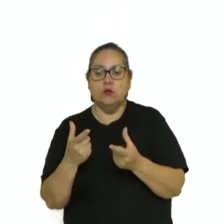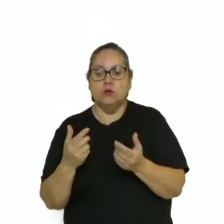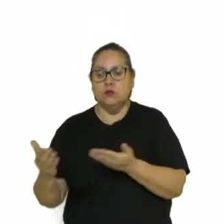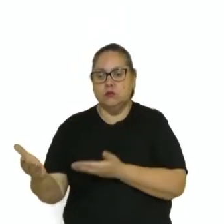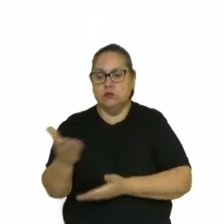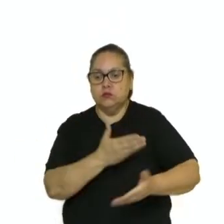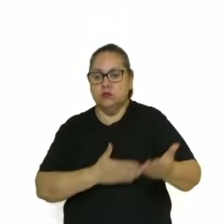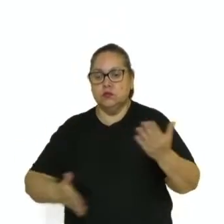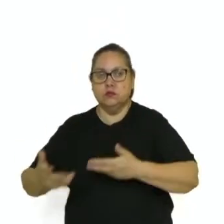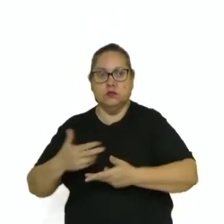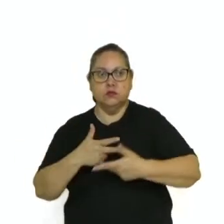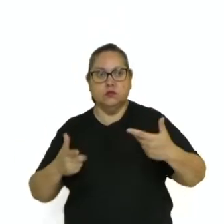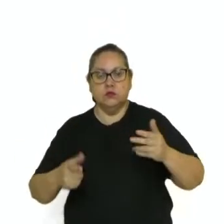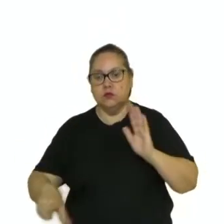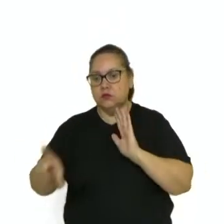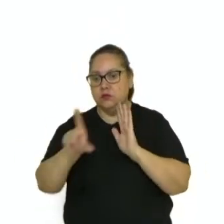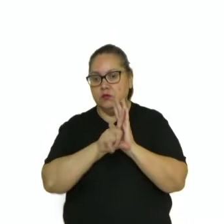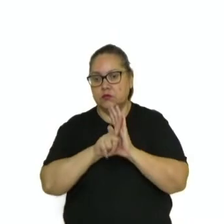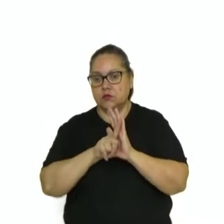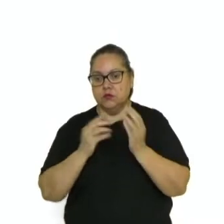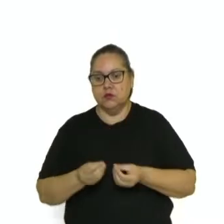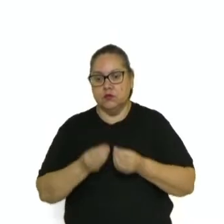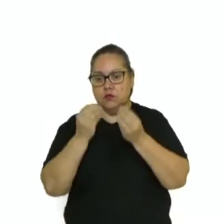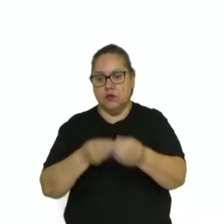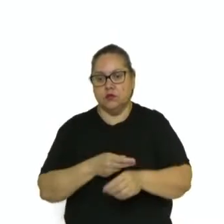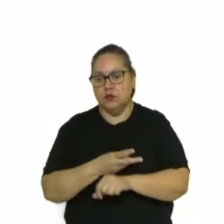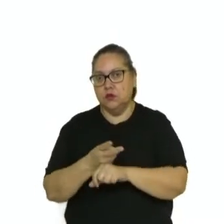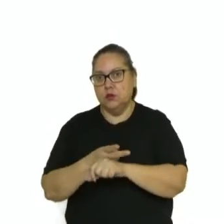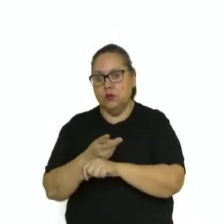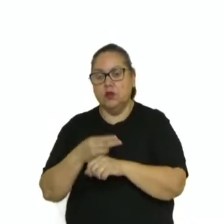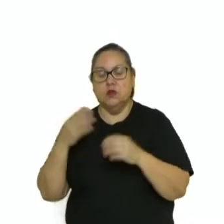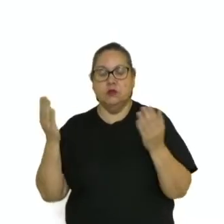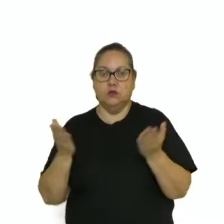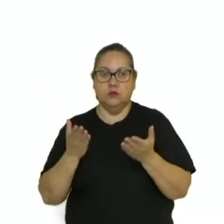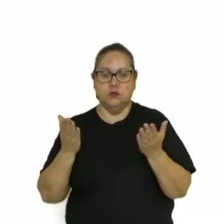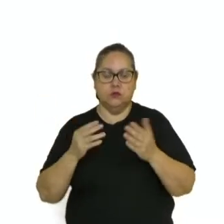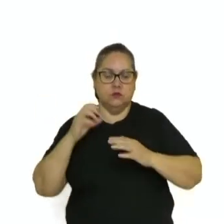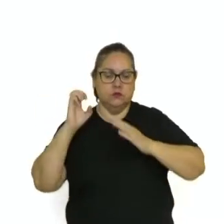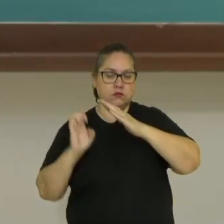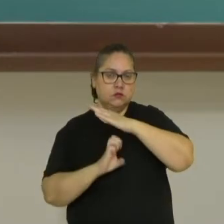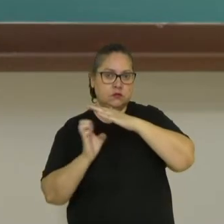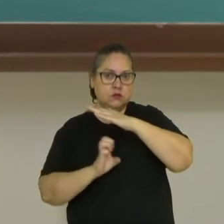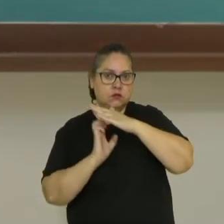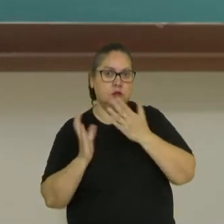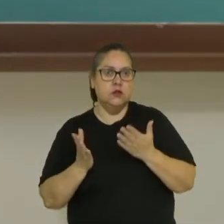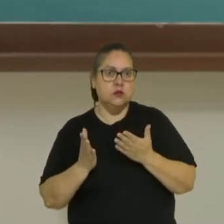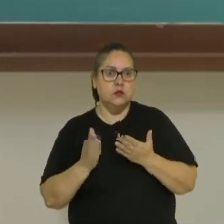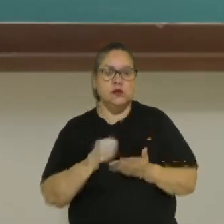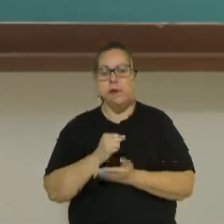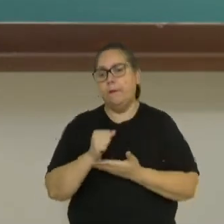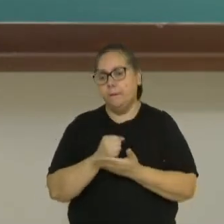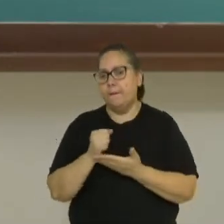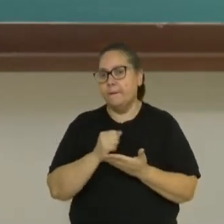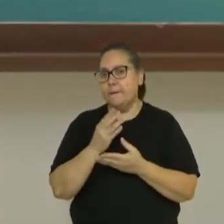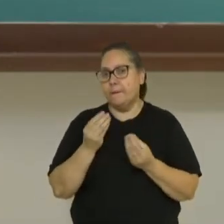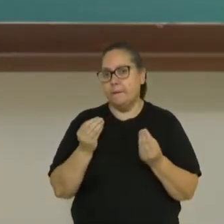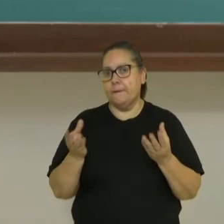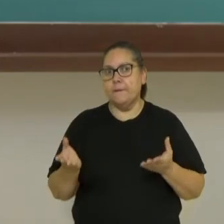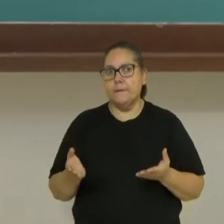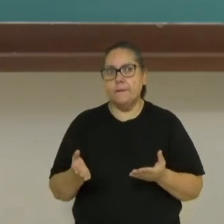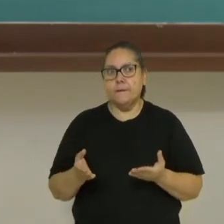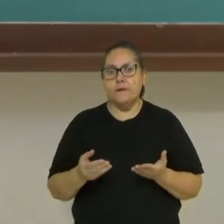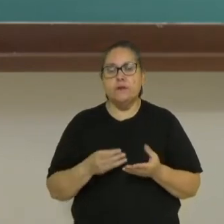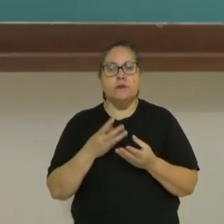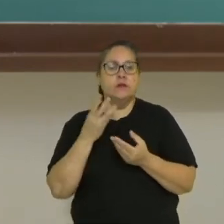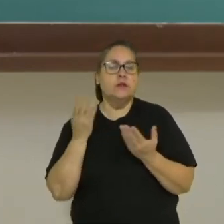mercadorias, de acordo com a lei da oferta e da procura. Atualmente, as empresas elas se baseiam muito nisso. Elas